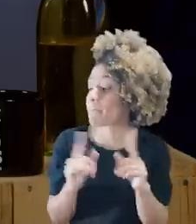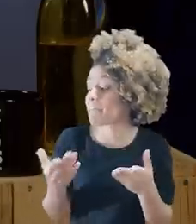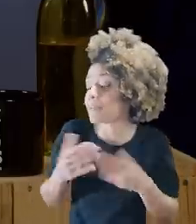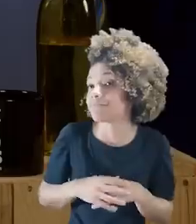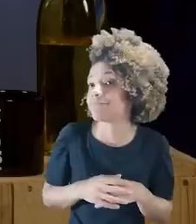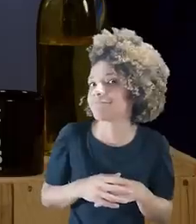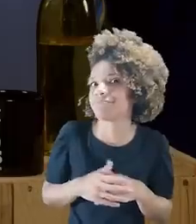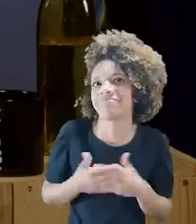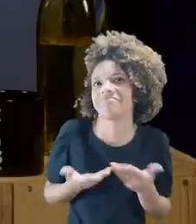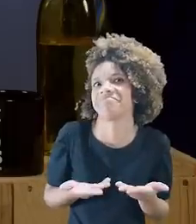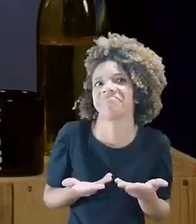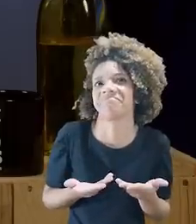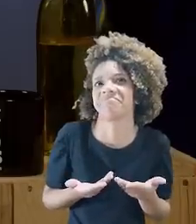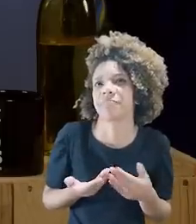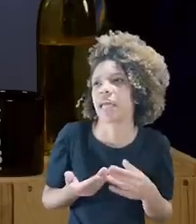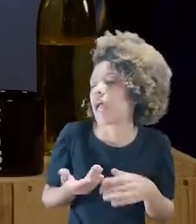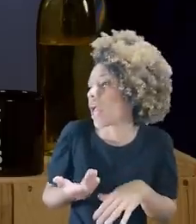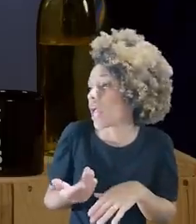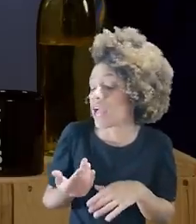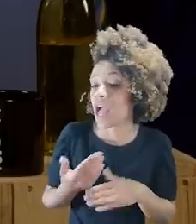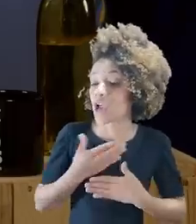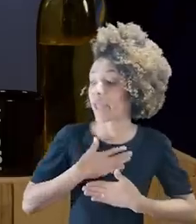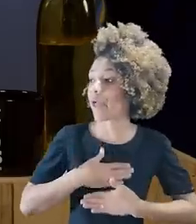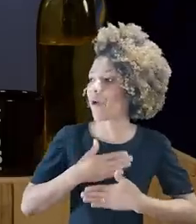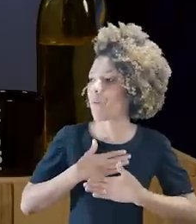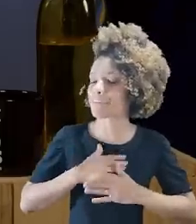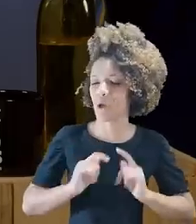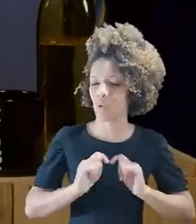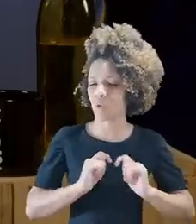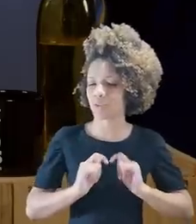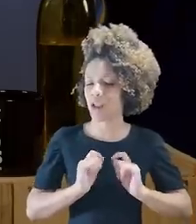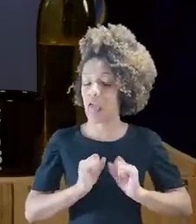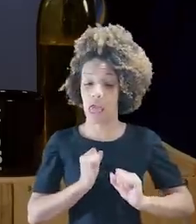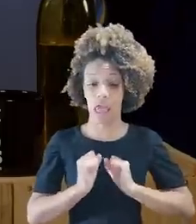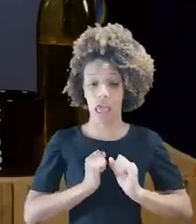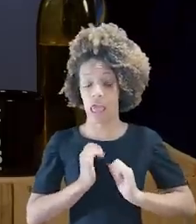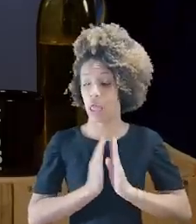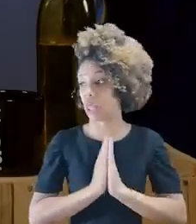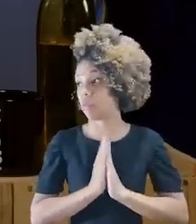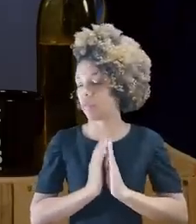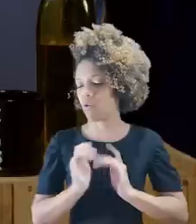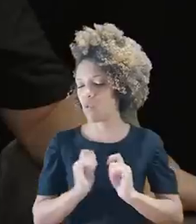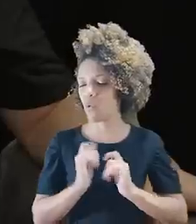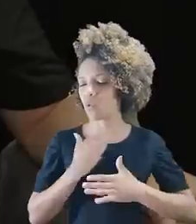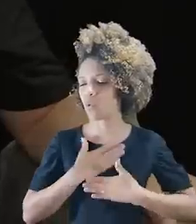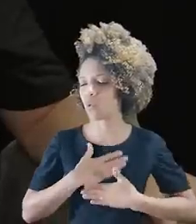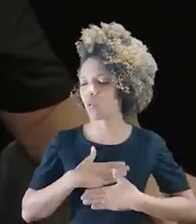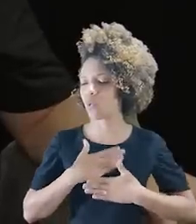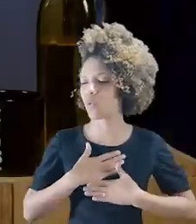o que tem o que o outro tem ou ser o que você não é tem que ter a tem que recuar